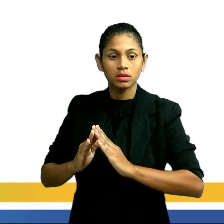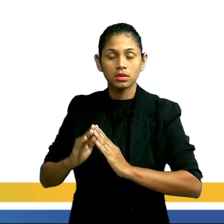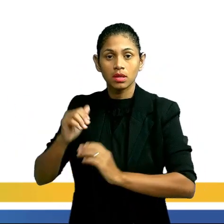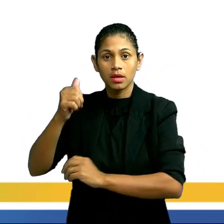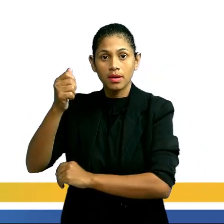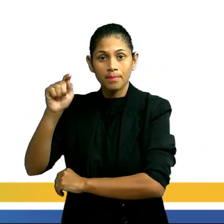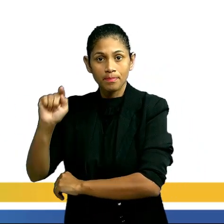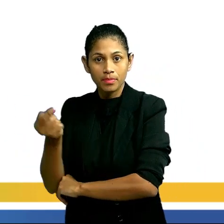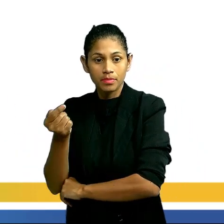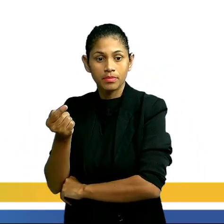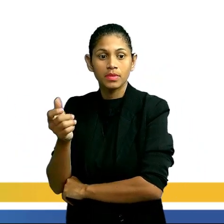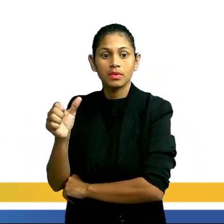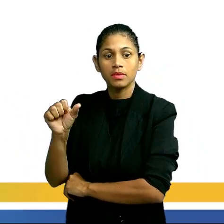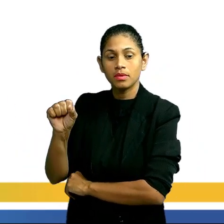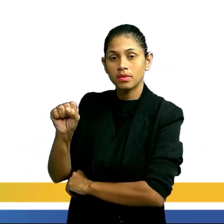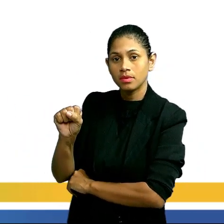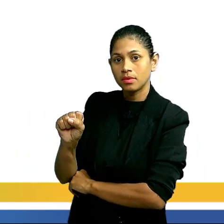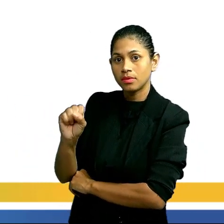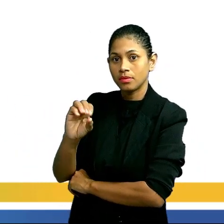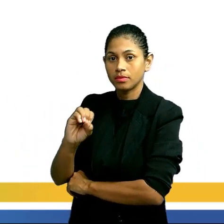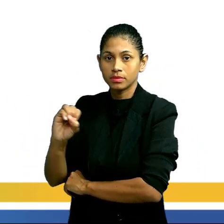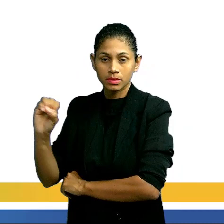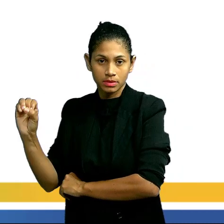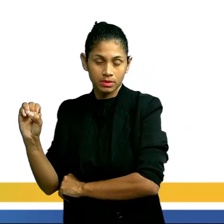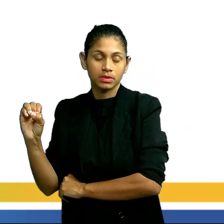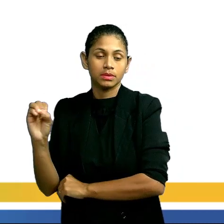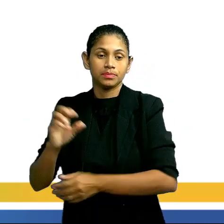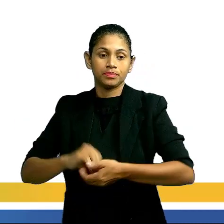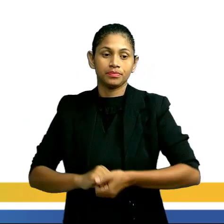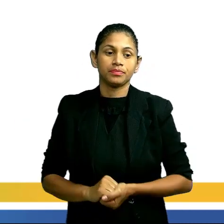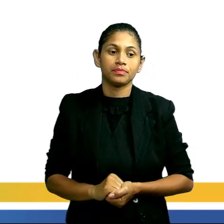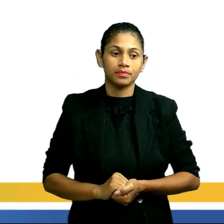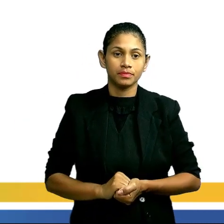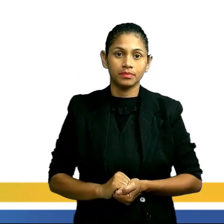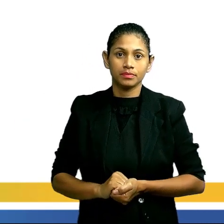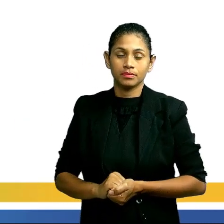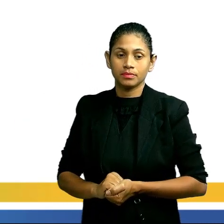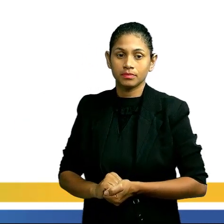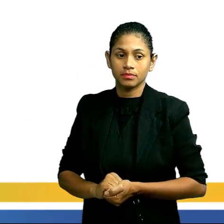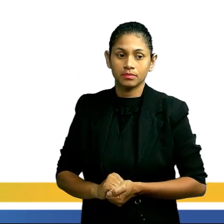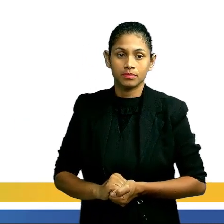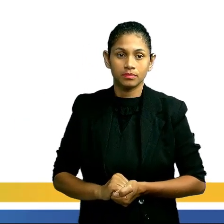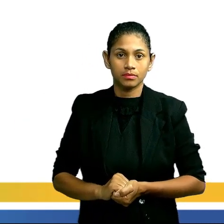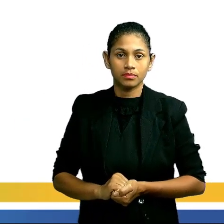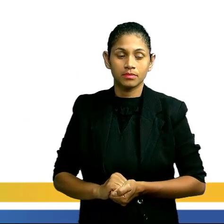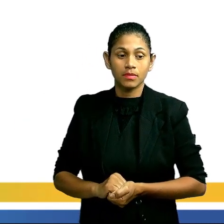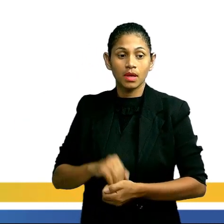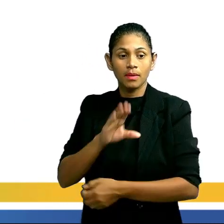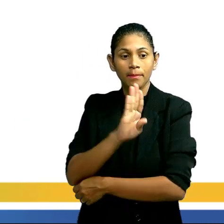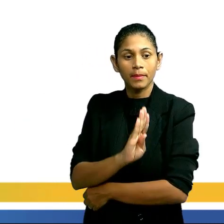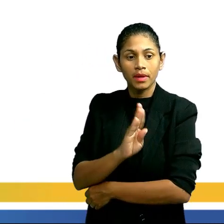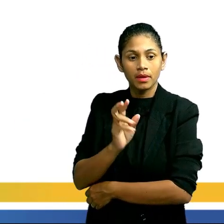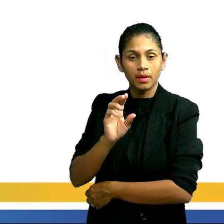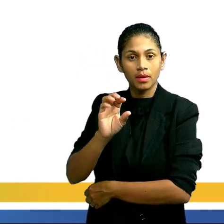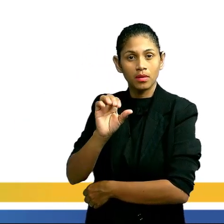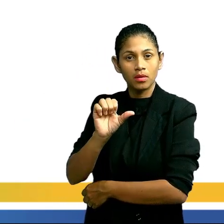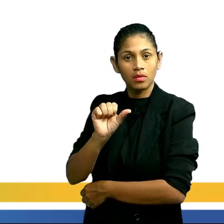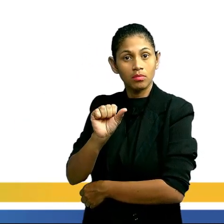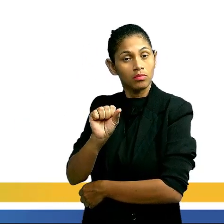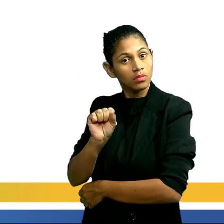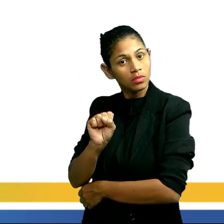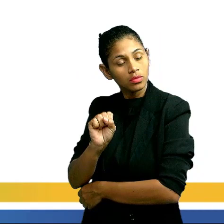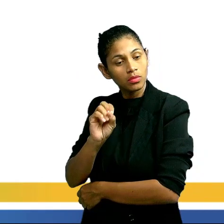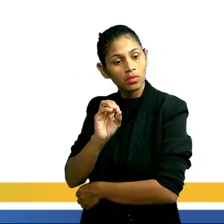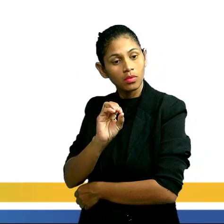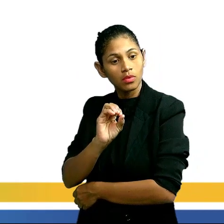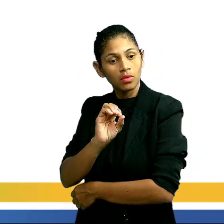B, a alimentação R$ 800 e a hospedagem R$ 2.000. E cidade C,